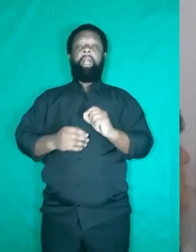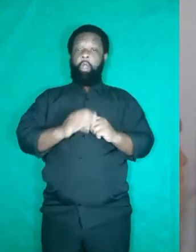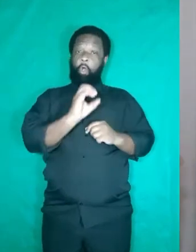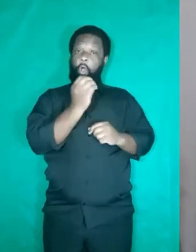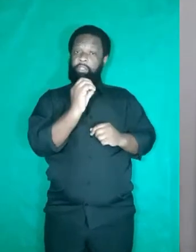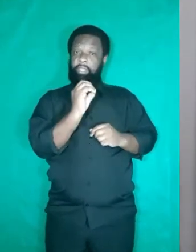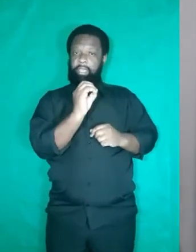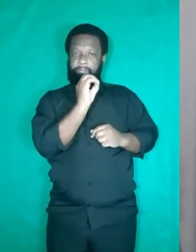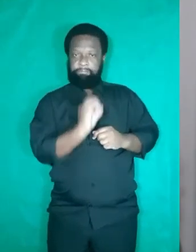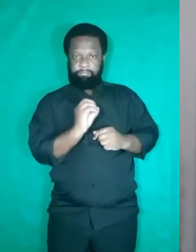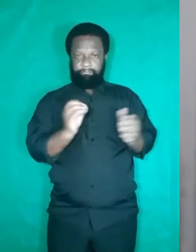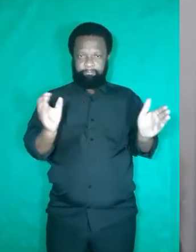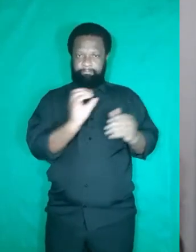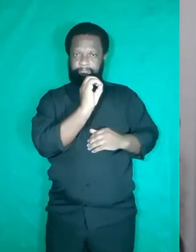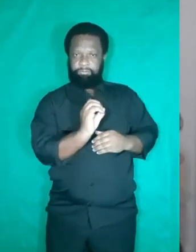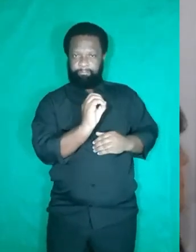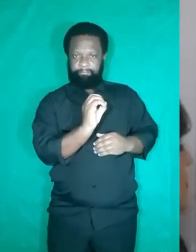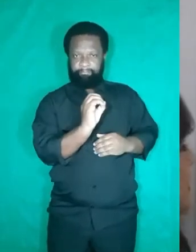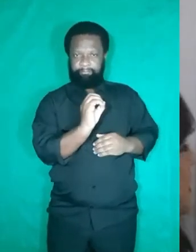porque ele está em menor